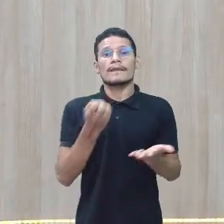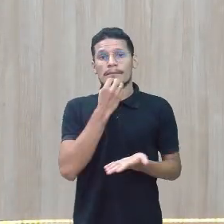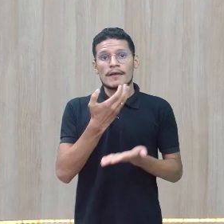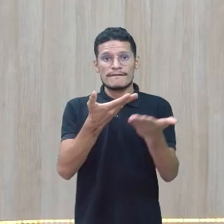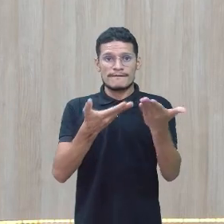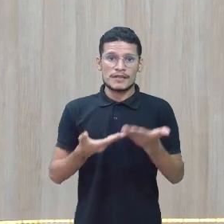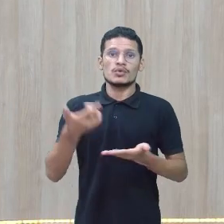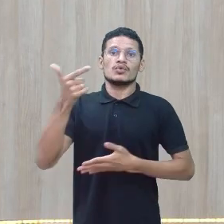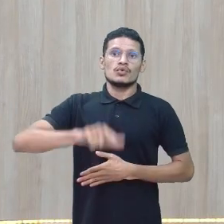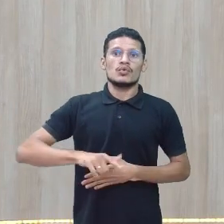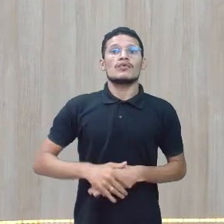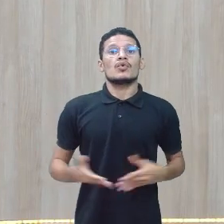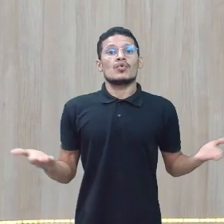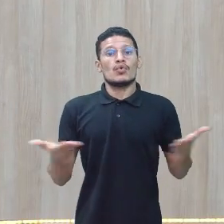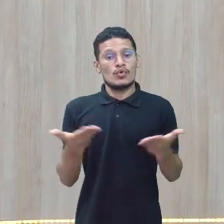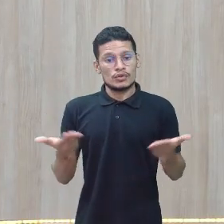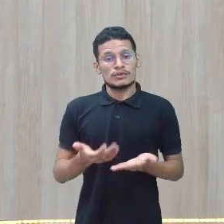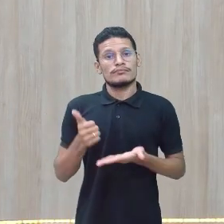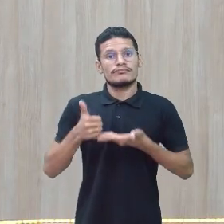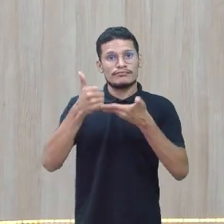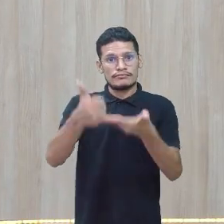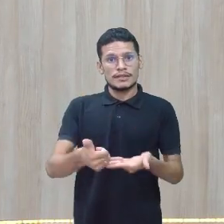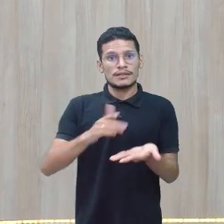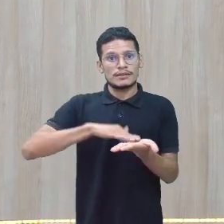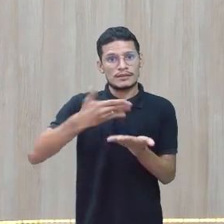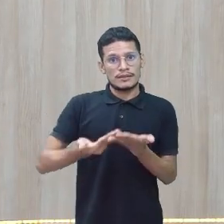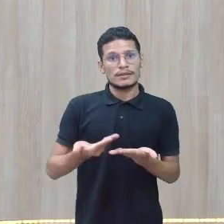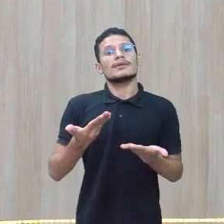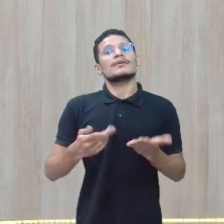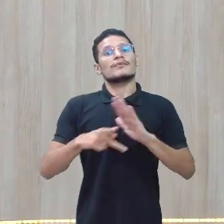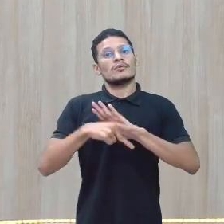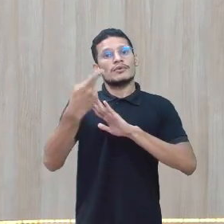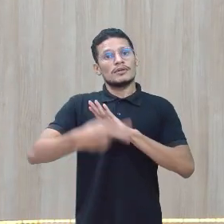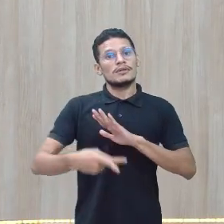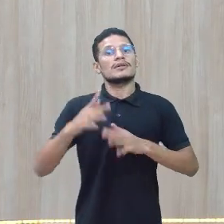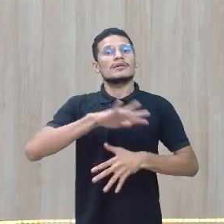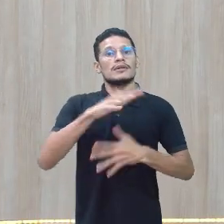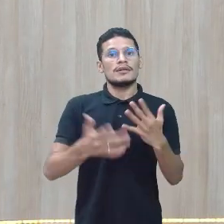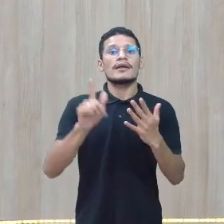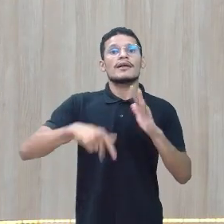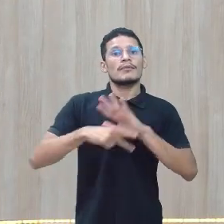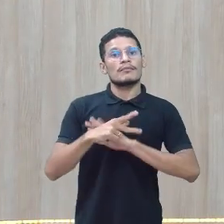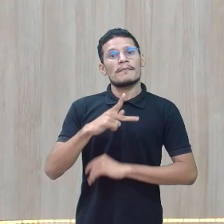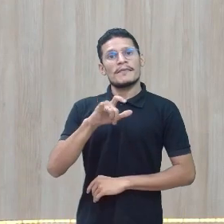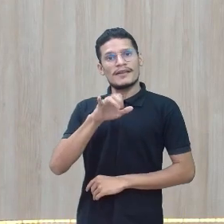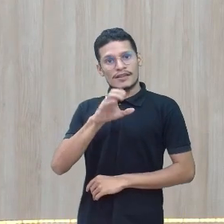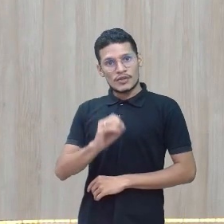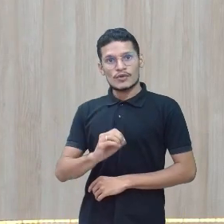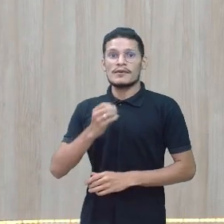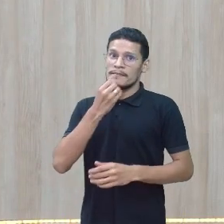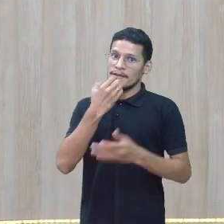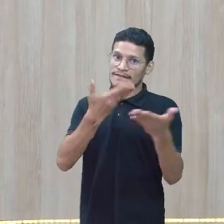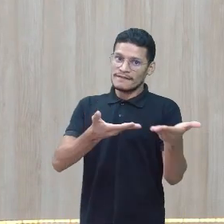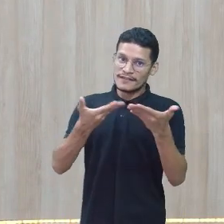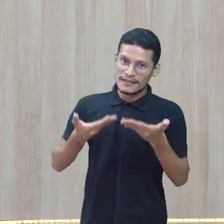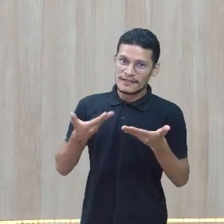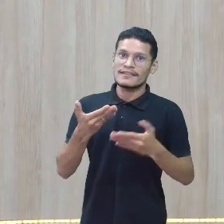mais uma vez. Hoje quem me ajuda com a interpretação, com a tradução aqui em Libras é o Plínio. Seja bem-vindo,